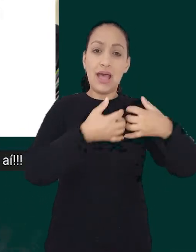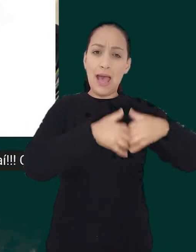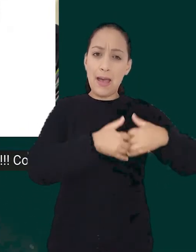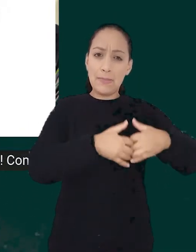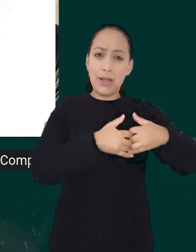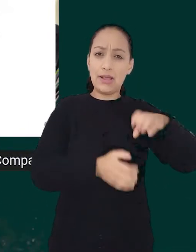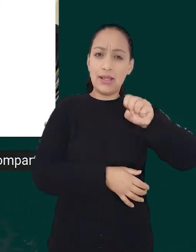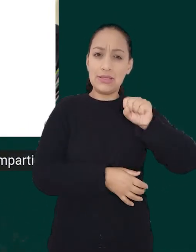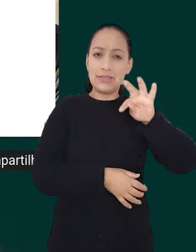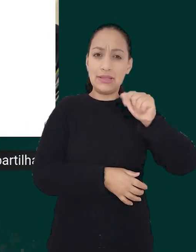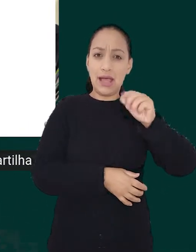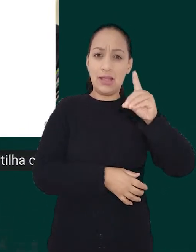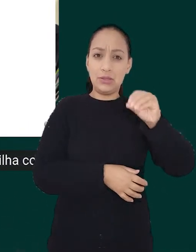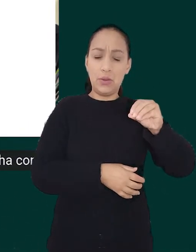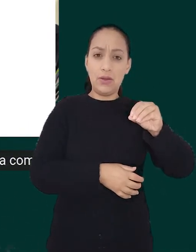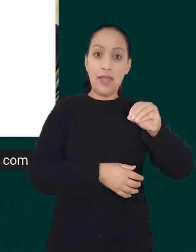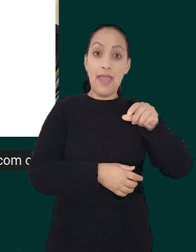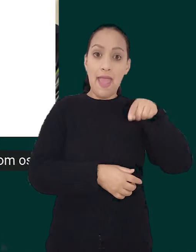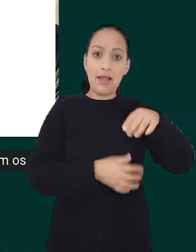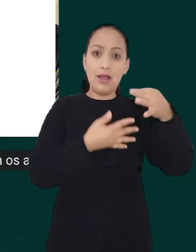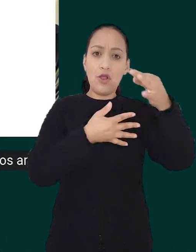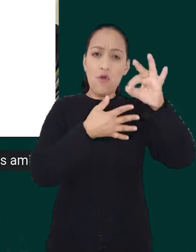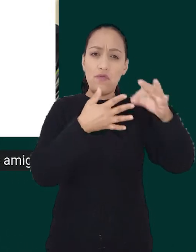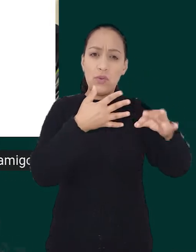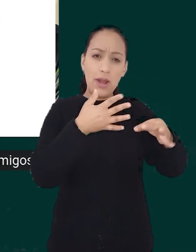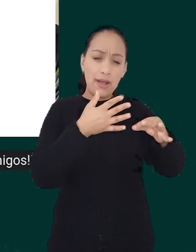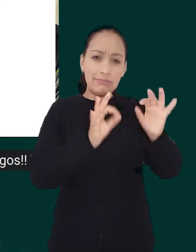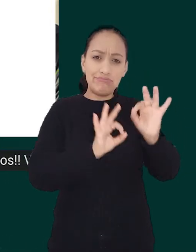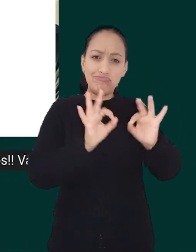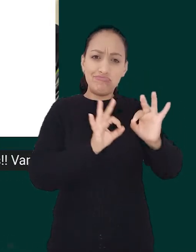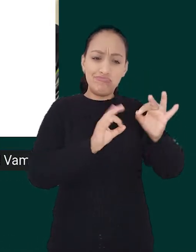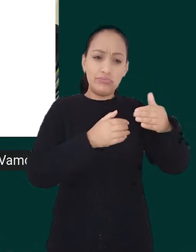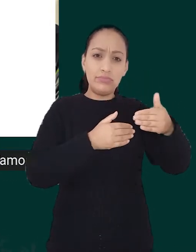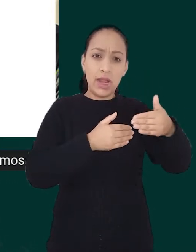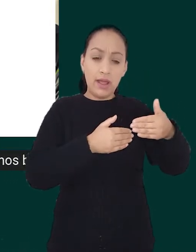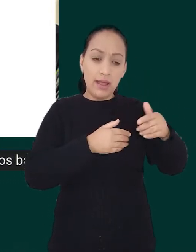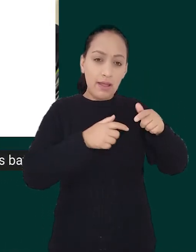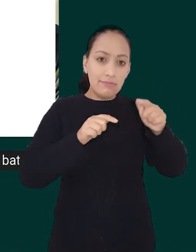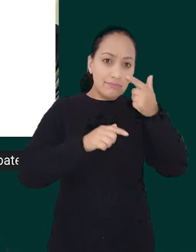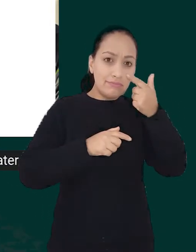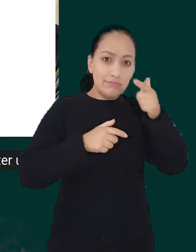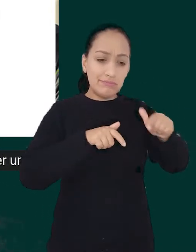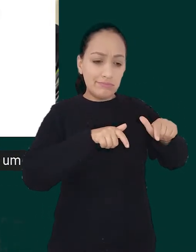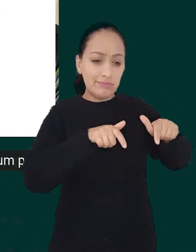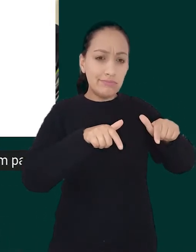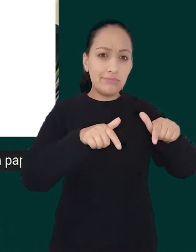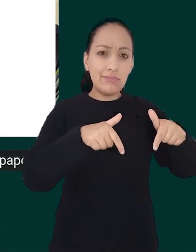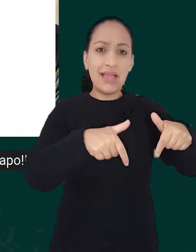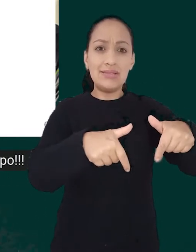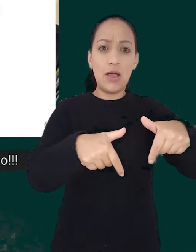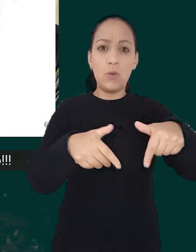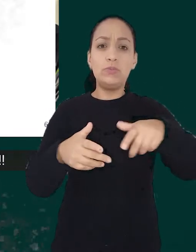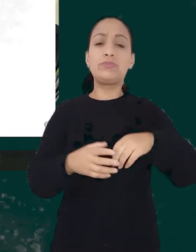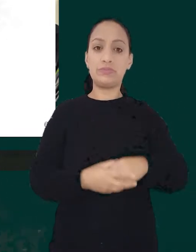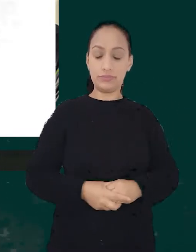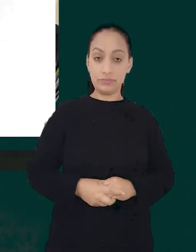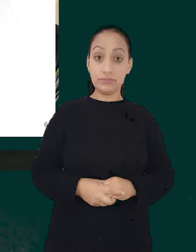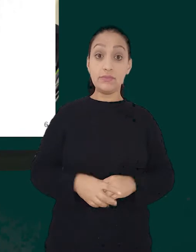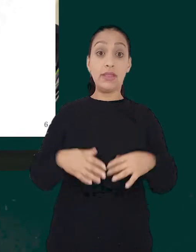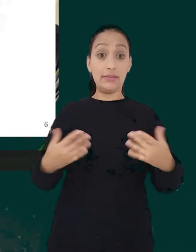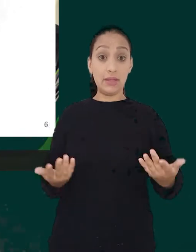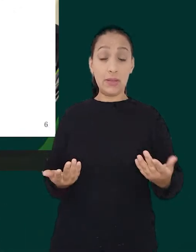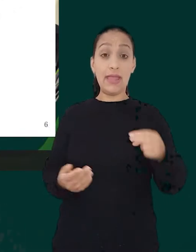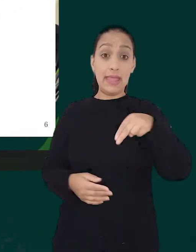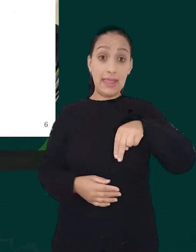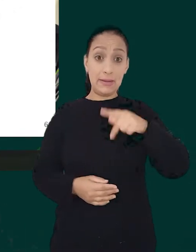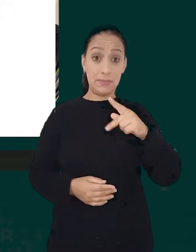então, configurada. No caso dos NPCs, que são muito simplórios, nesse caso,